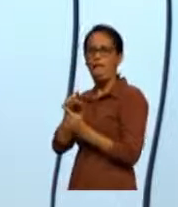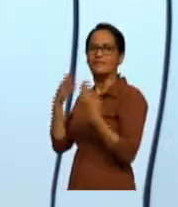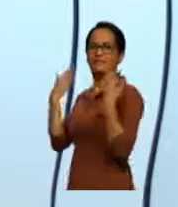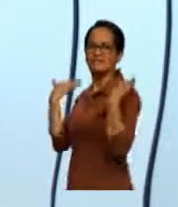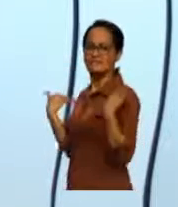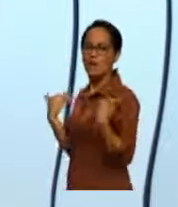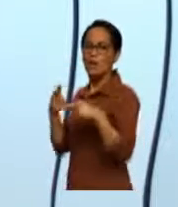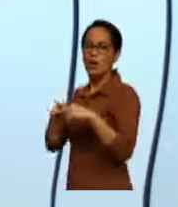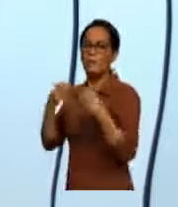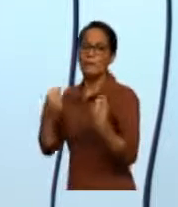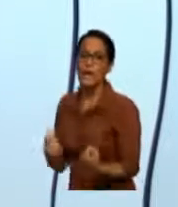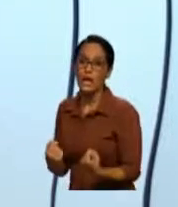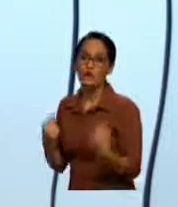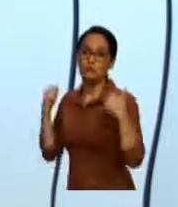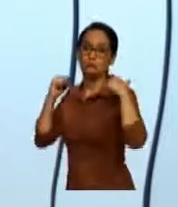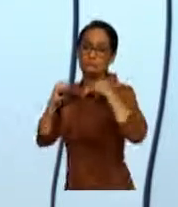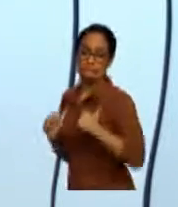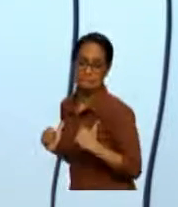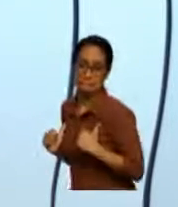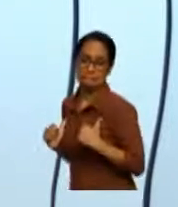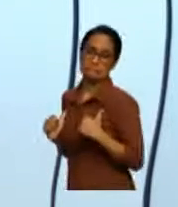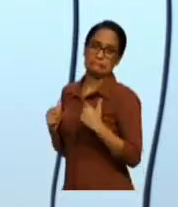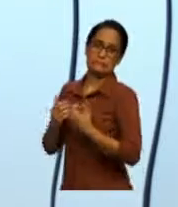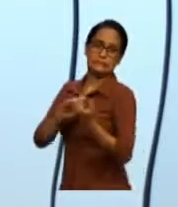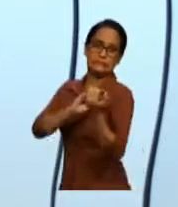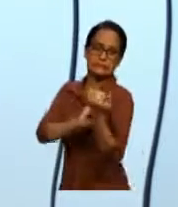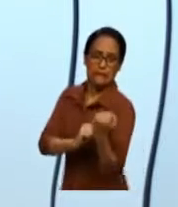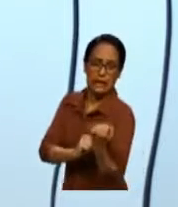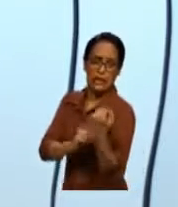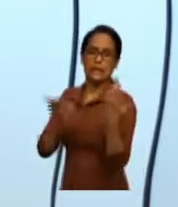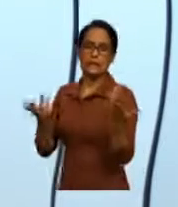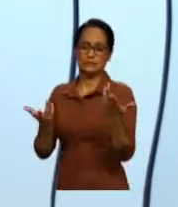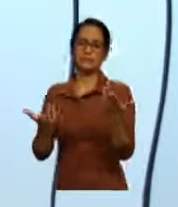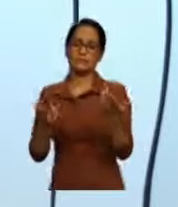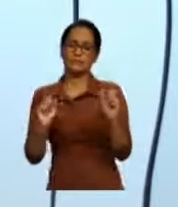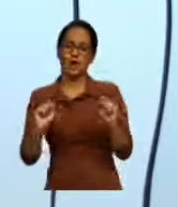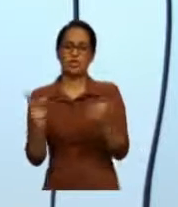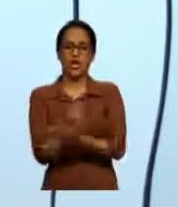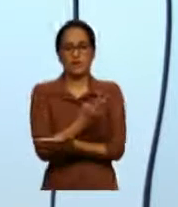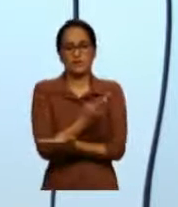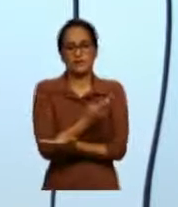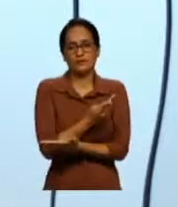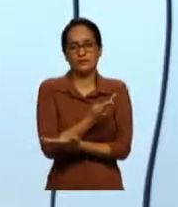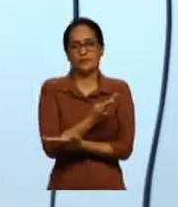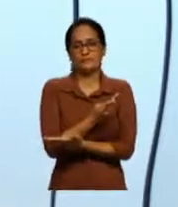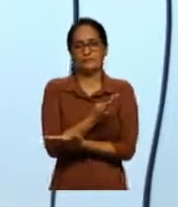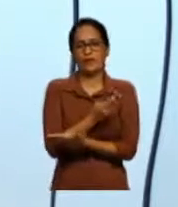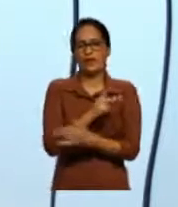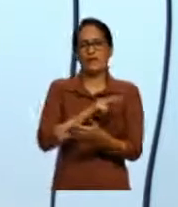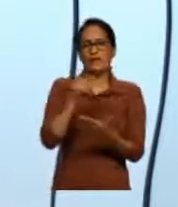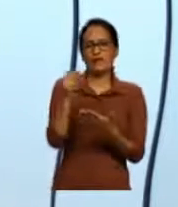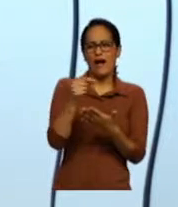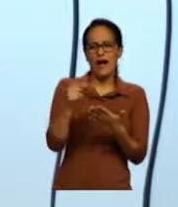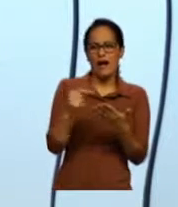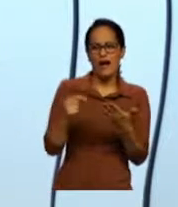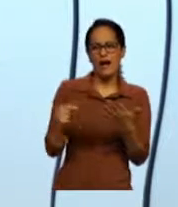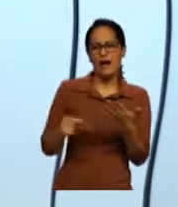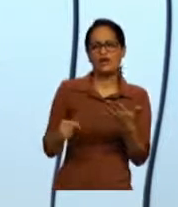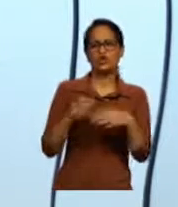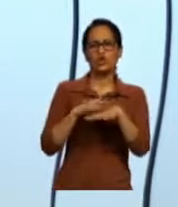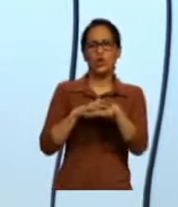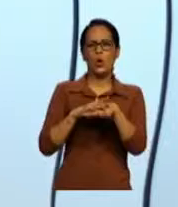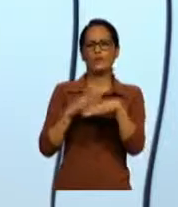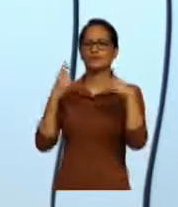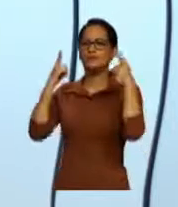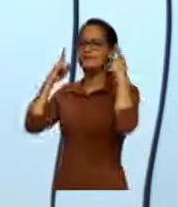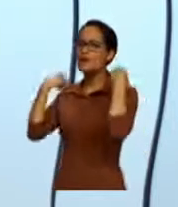pelo peso, carregar muito peso inadequado, dentre outras doenças que podem ser acarretadas por